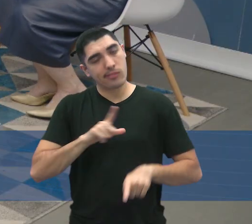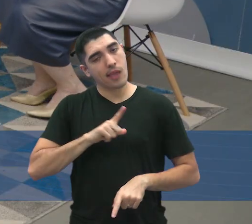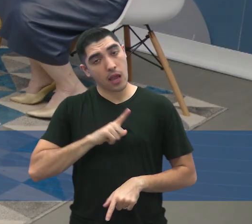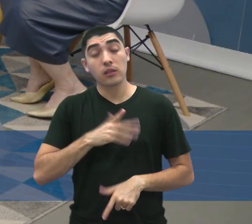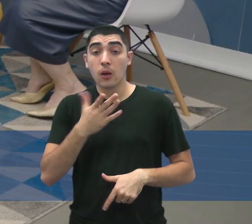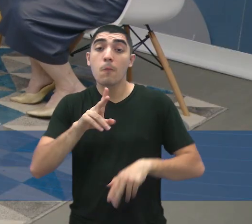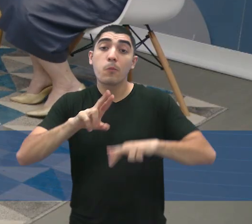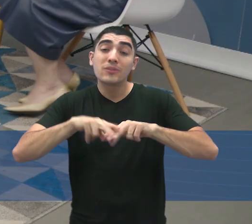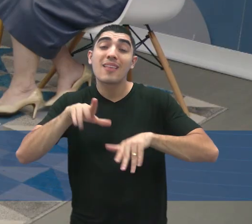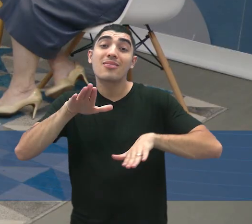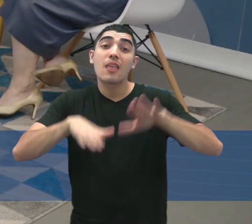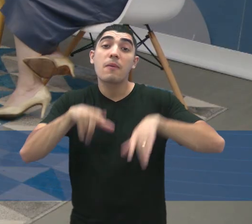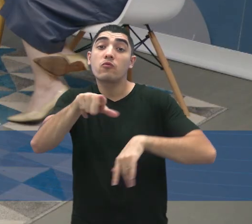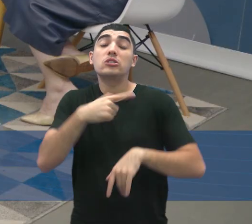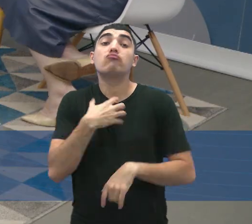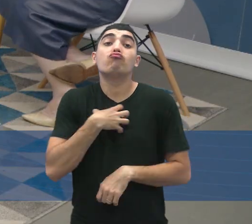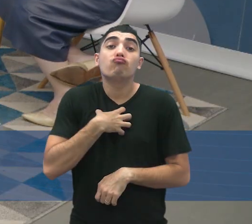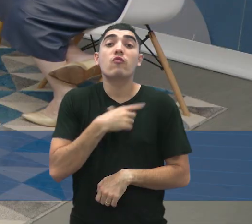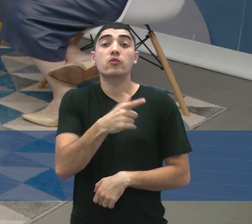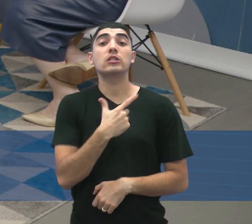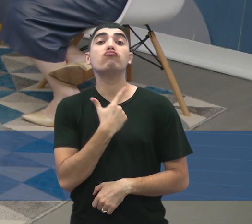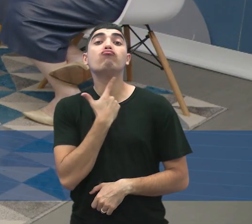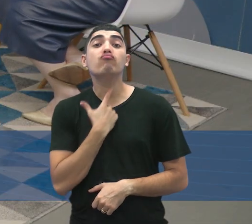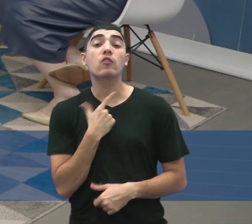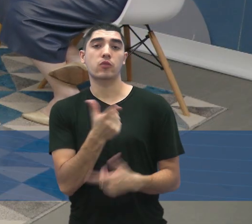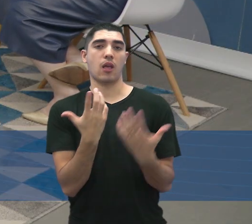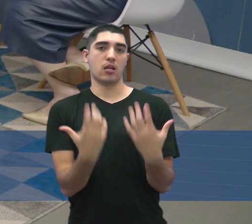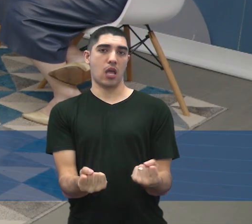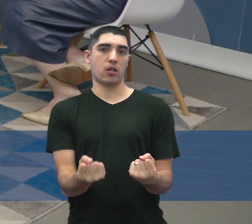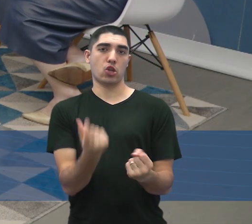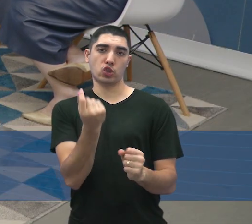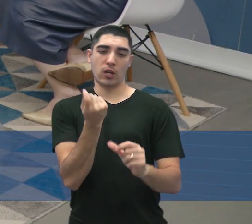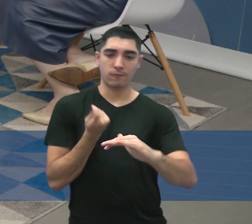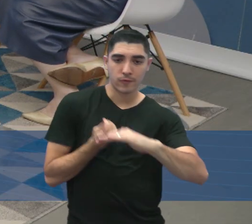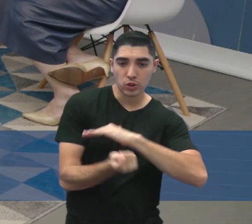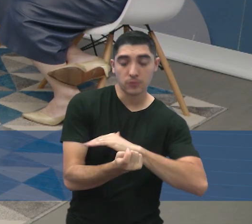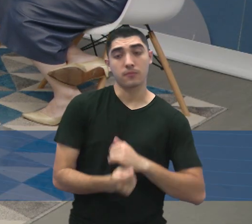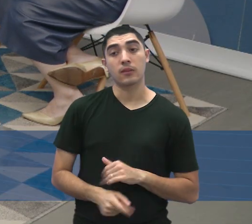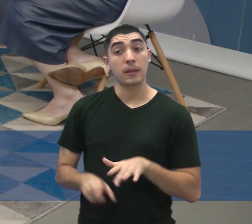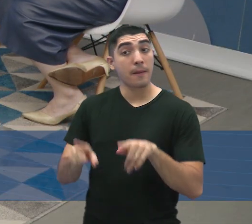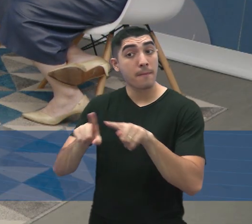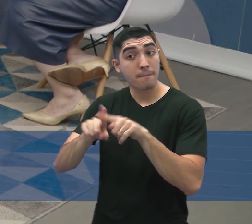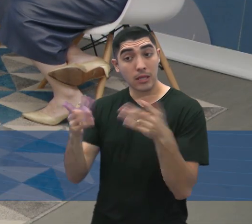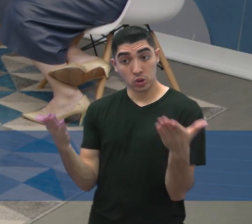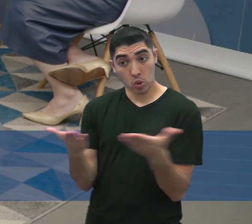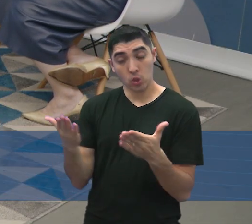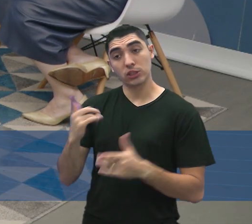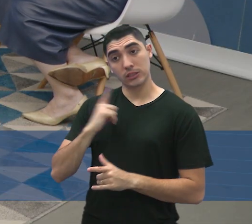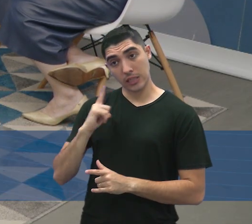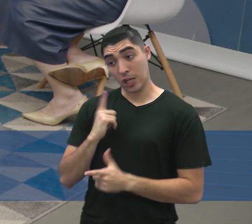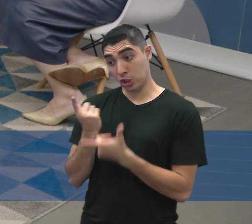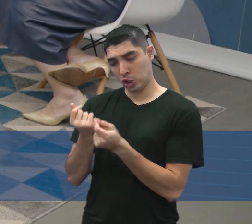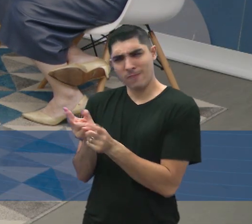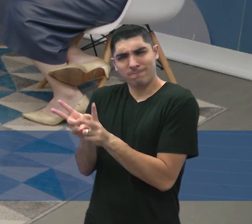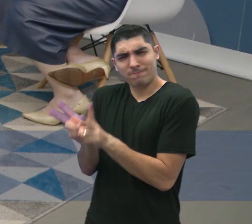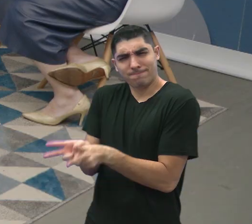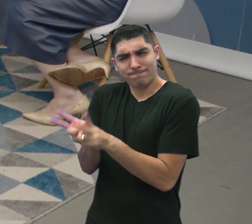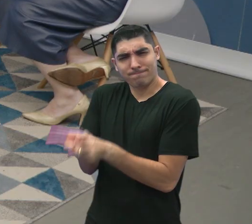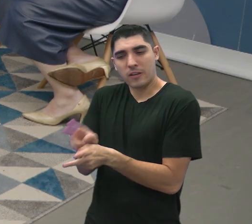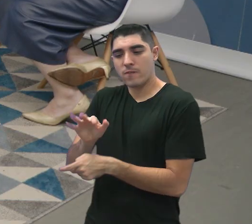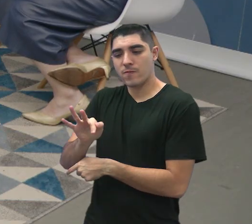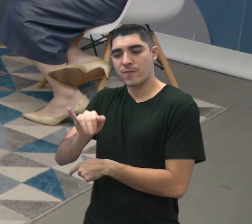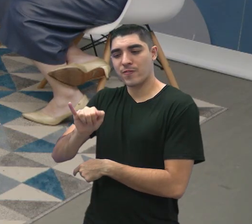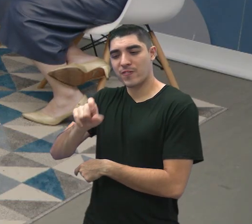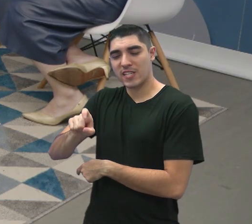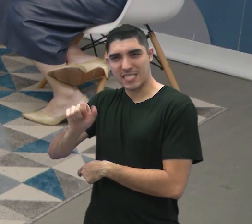Então, tudo é questão do risco que você, o perfil que a Luciana falou. Mas hoje, né, também assim, com essa renda fixa tão alta,